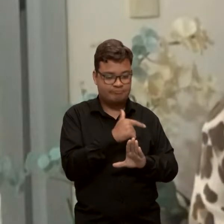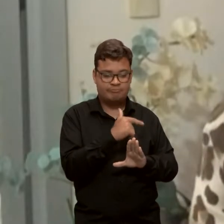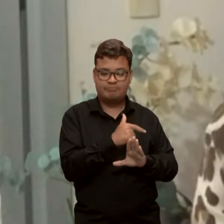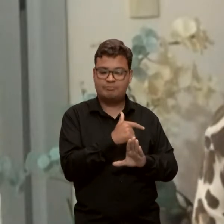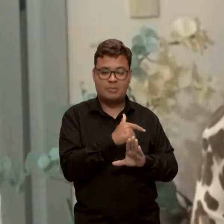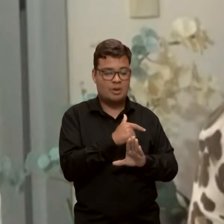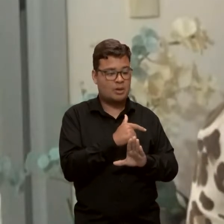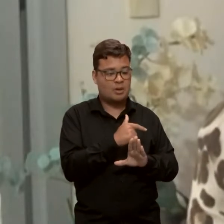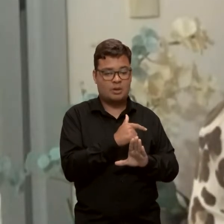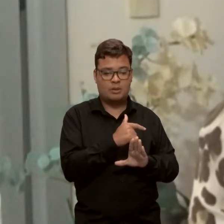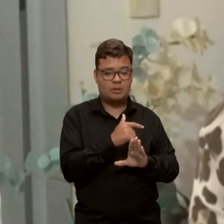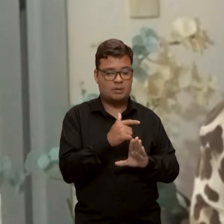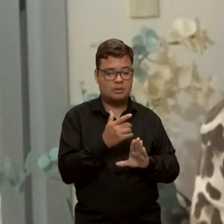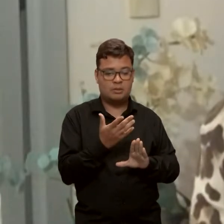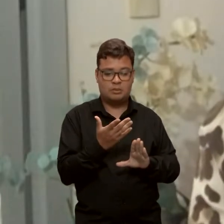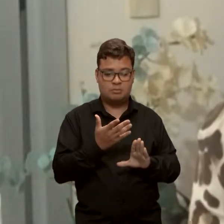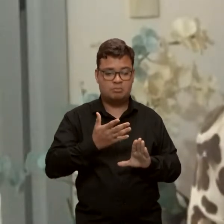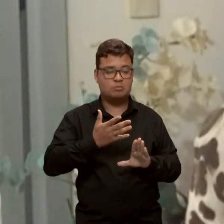havia nenhum doutor